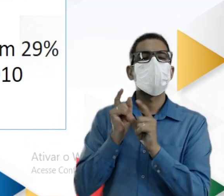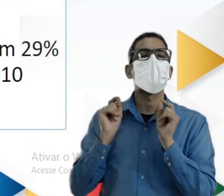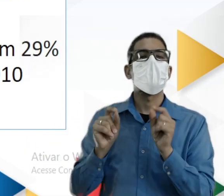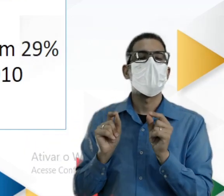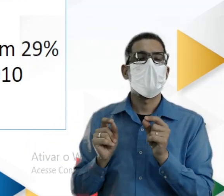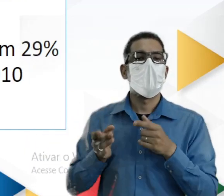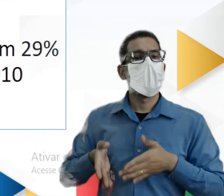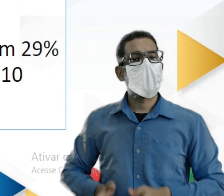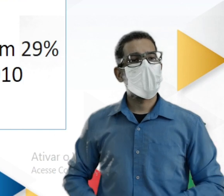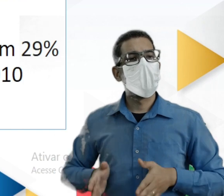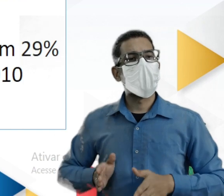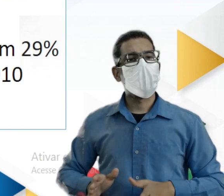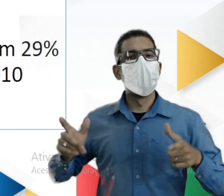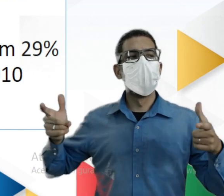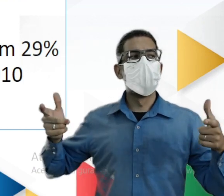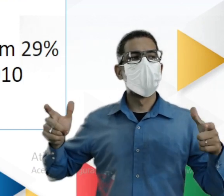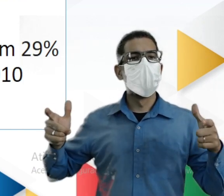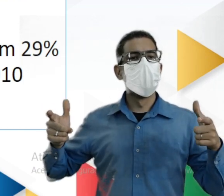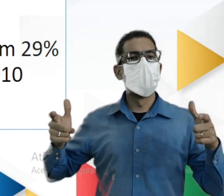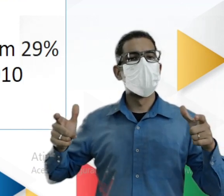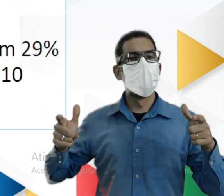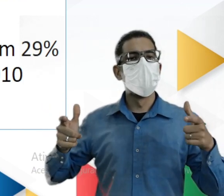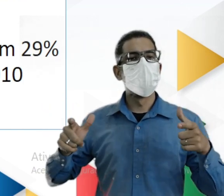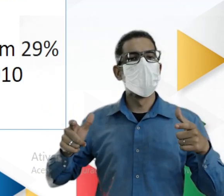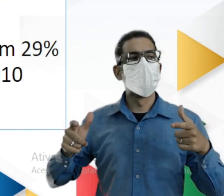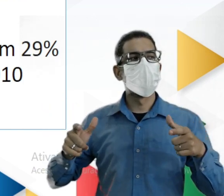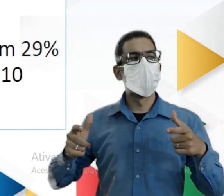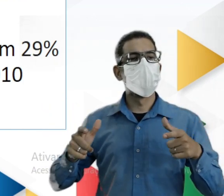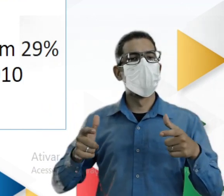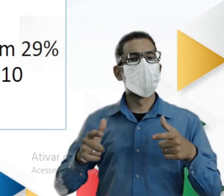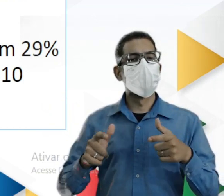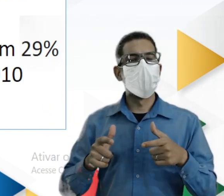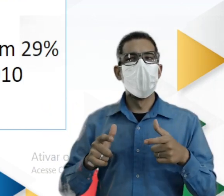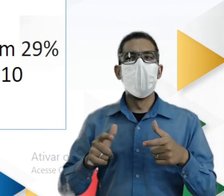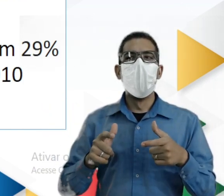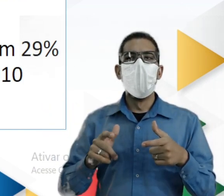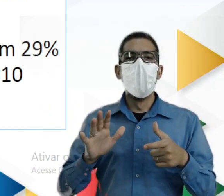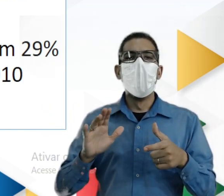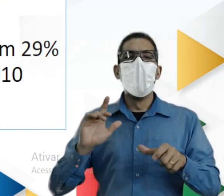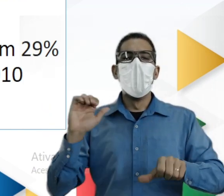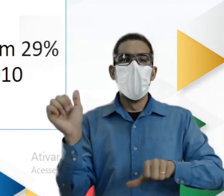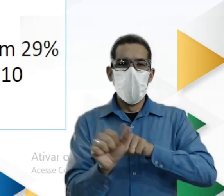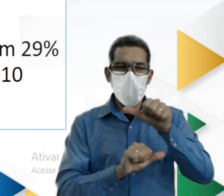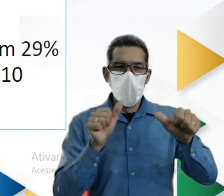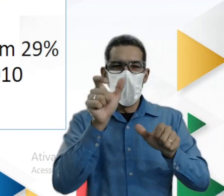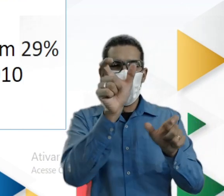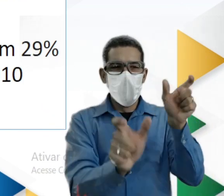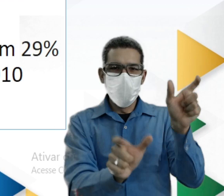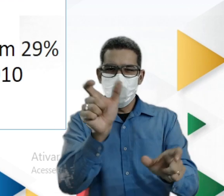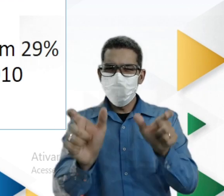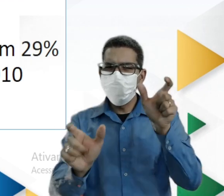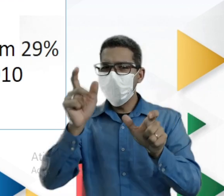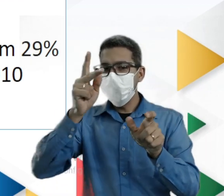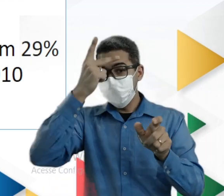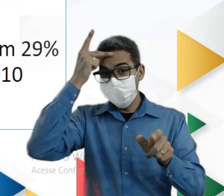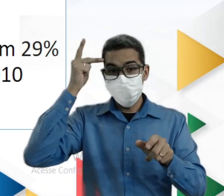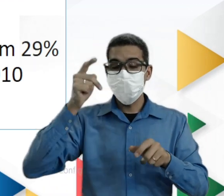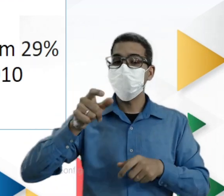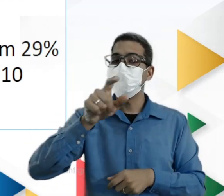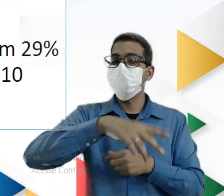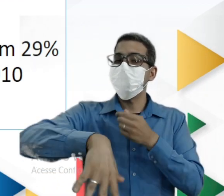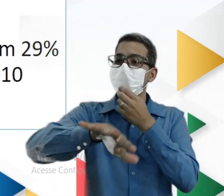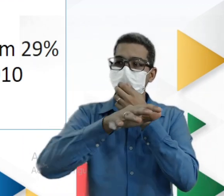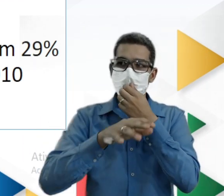índice de natalidade vem diminuindo, contribuindo para uma mudança no perfil demográfico brasileiro.